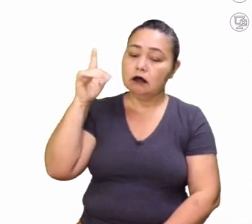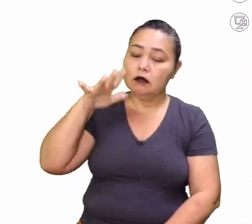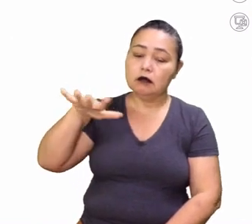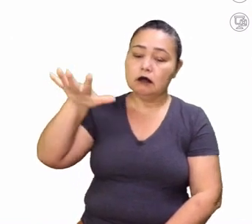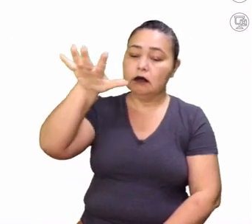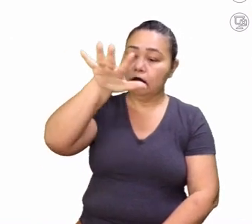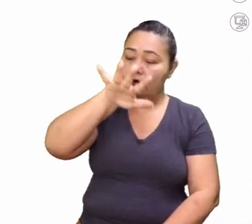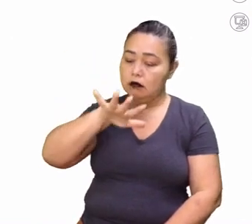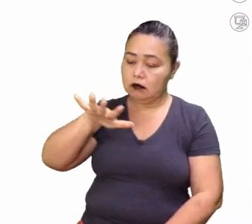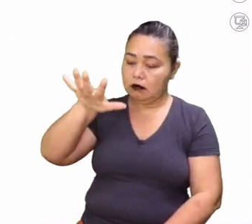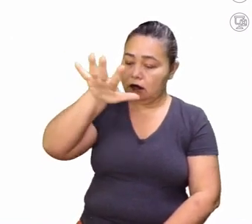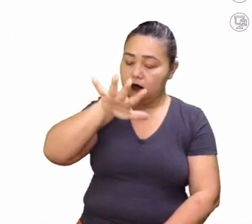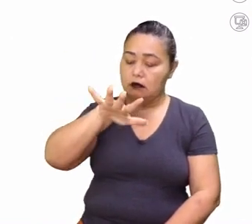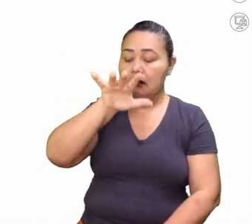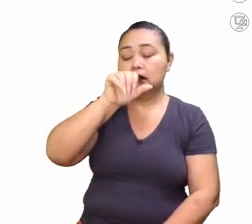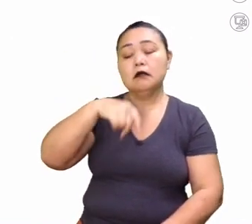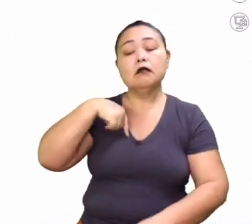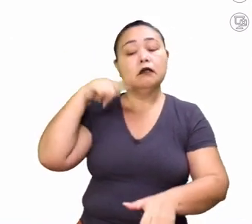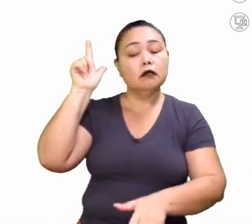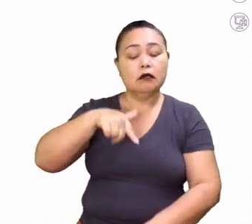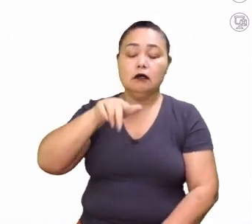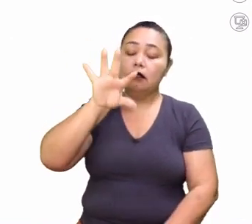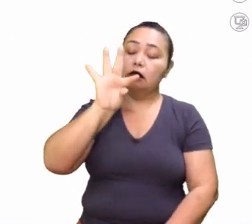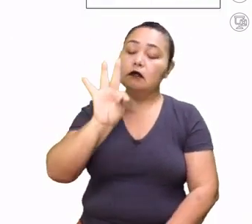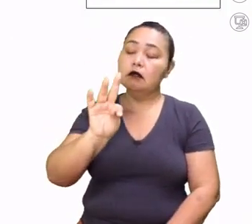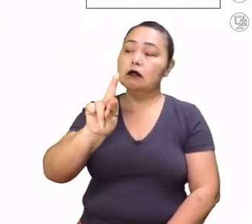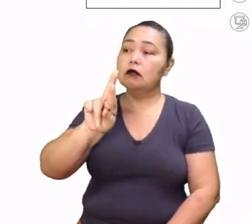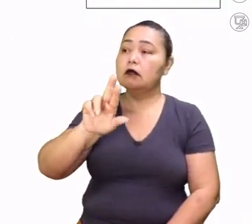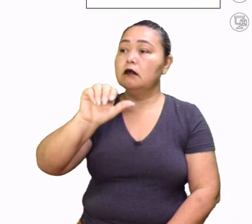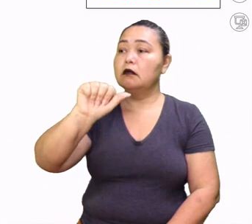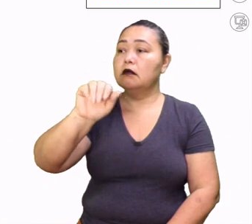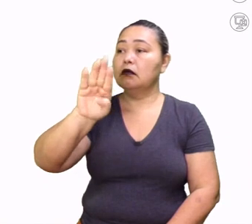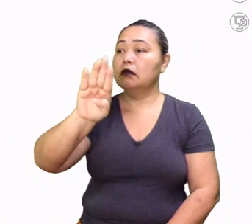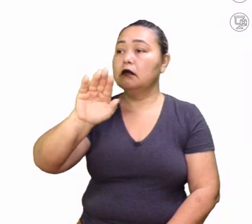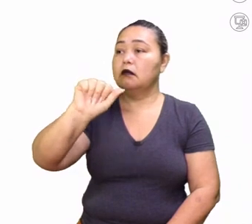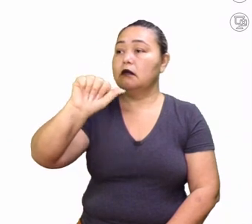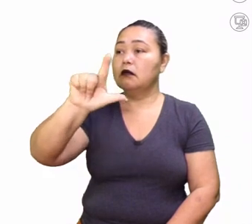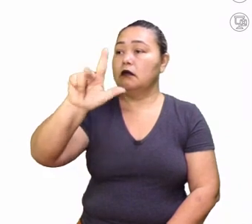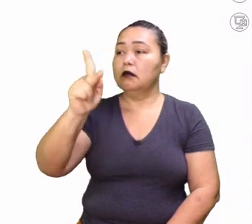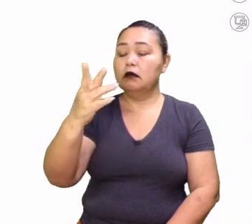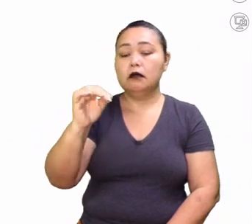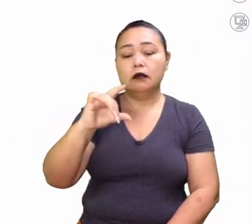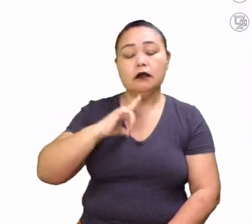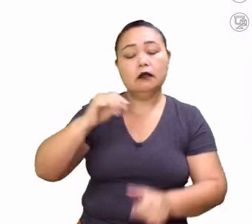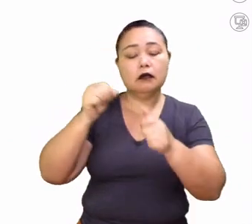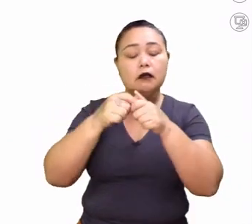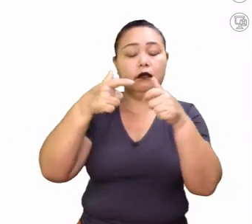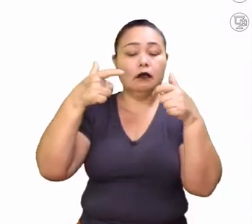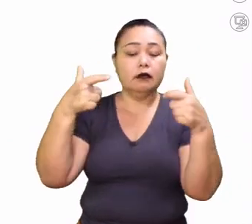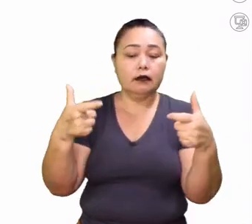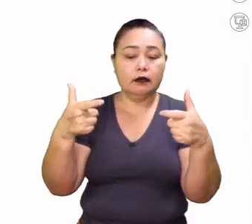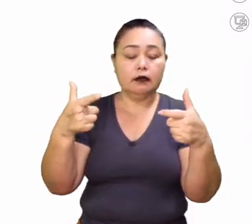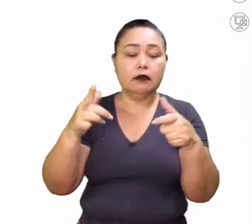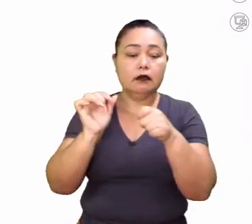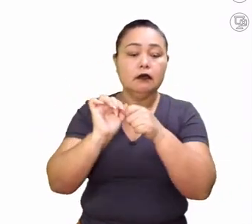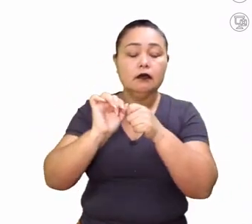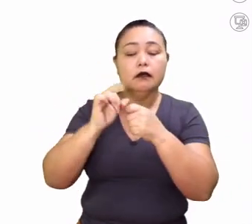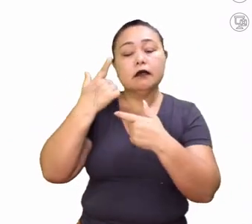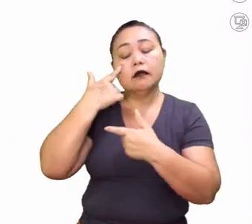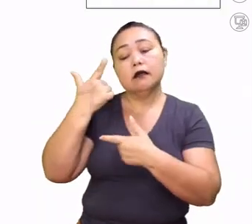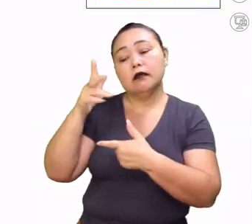tudo isso aqui tudo isso então é uma área maior do que se você pegar o trabalho